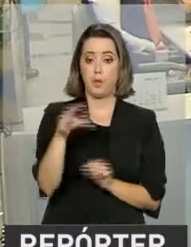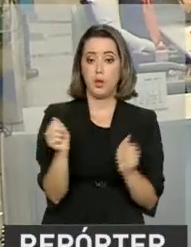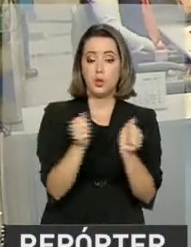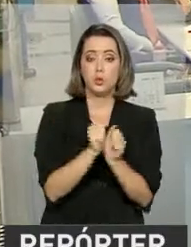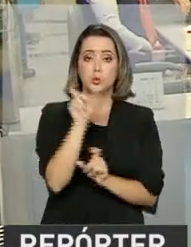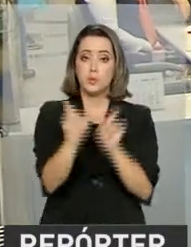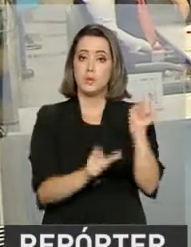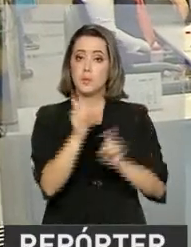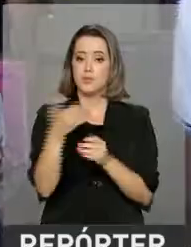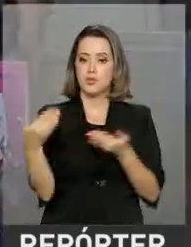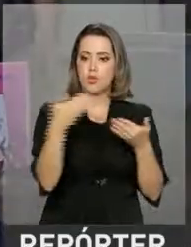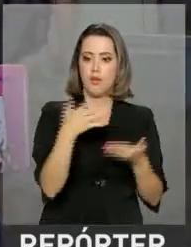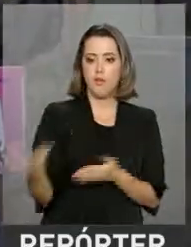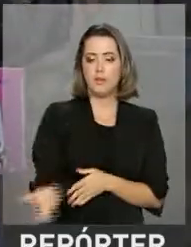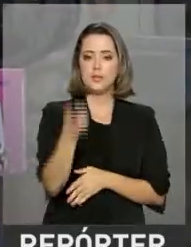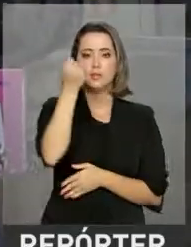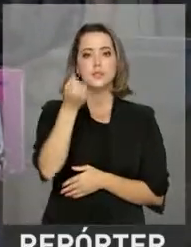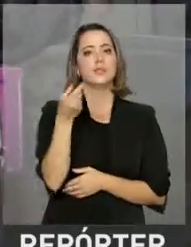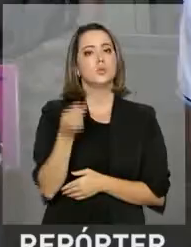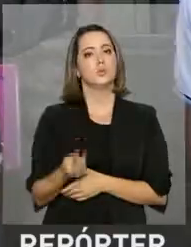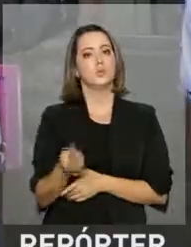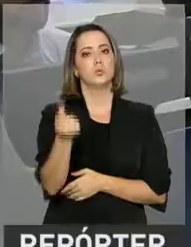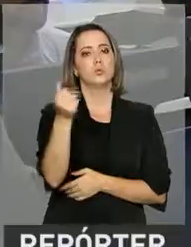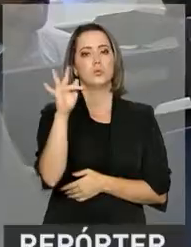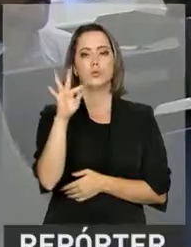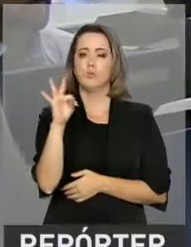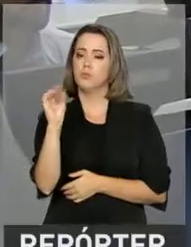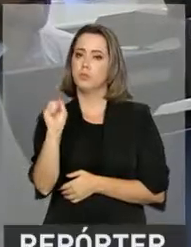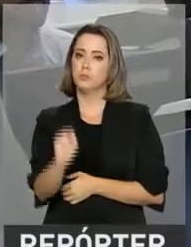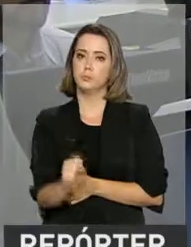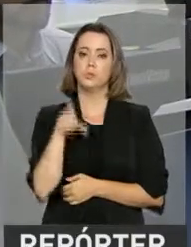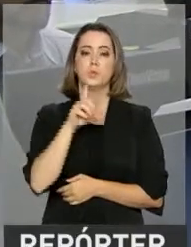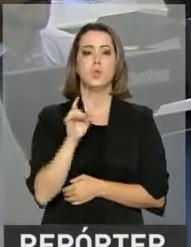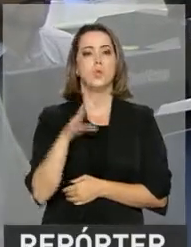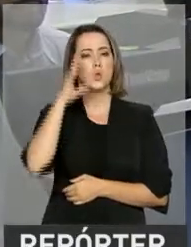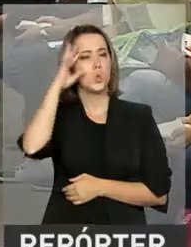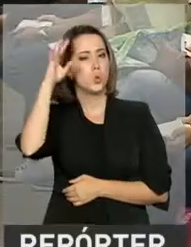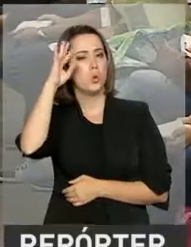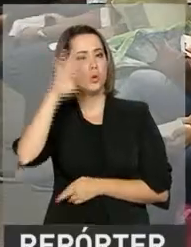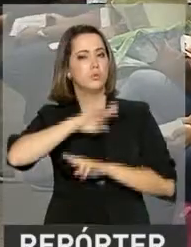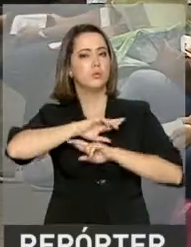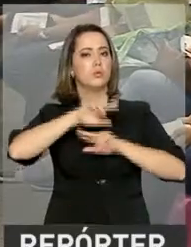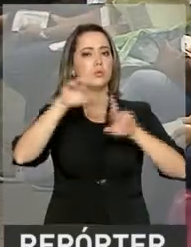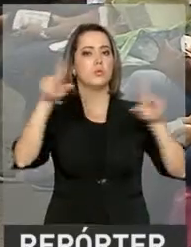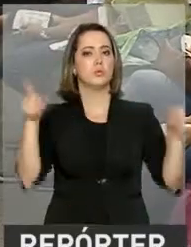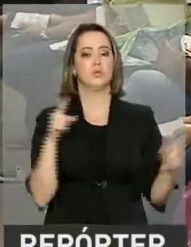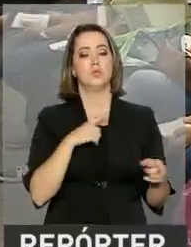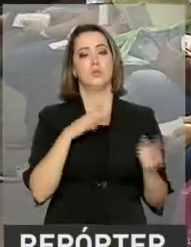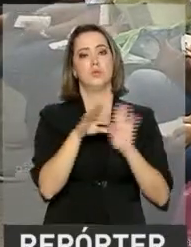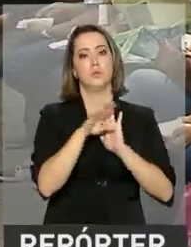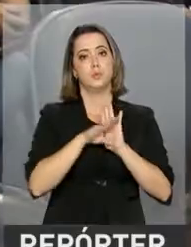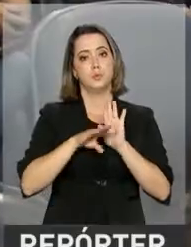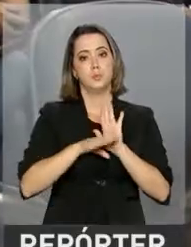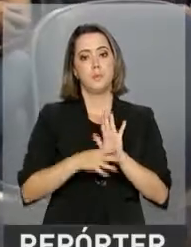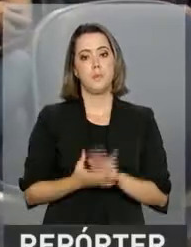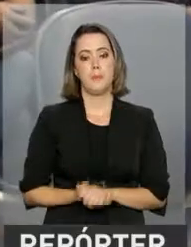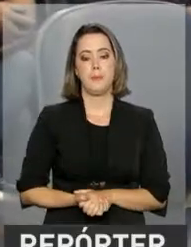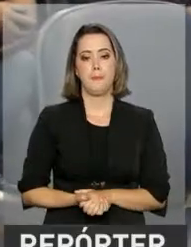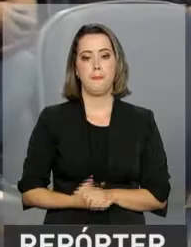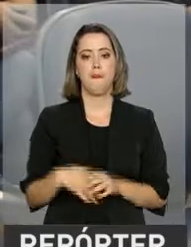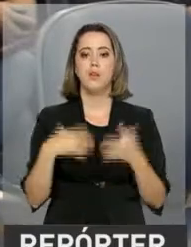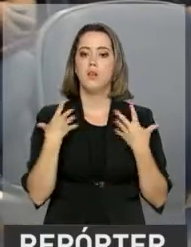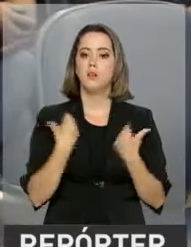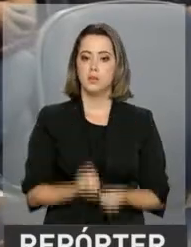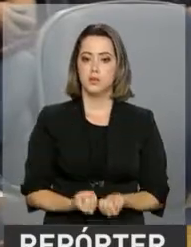essas pessoas que vieram sacar o dinheiro das contas inativas do fgts sonhos e muitos muitos projetos vamos sanar